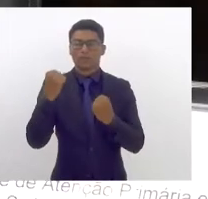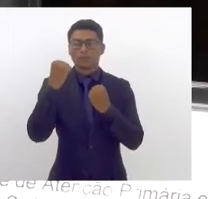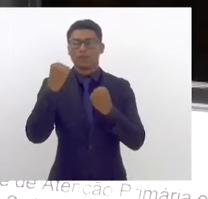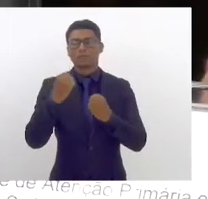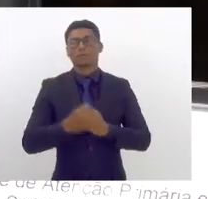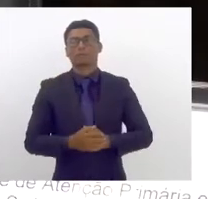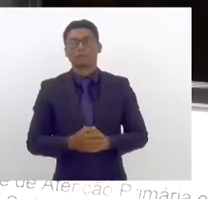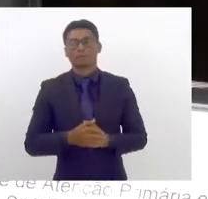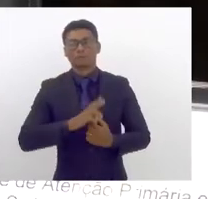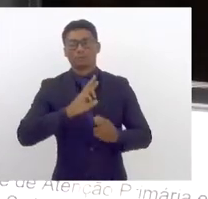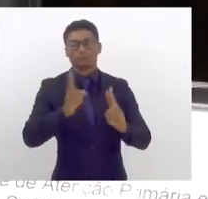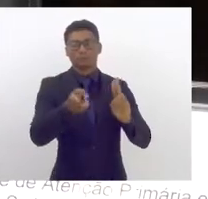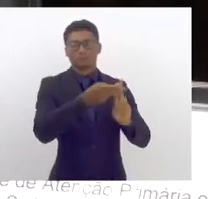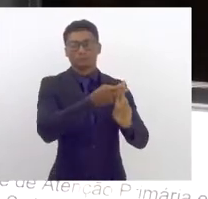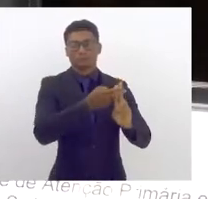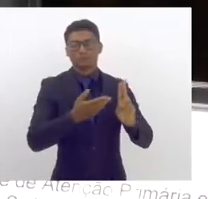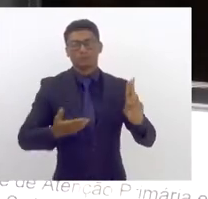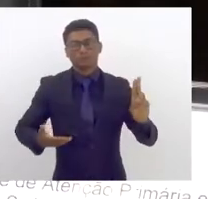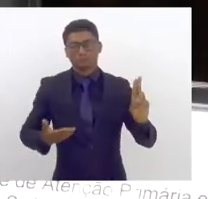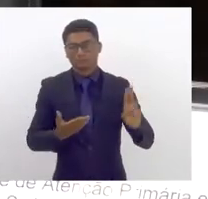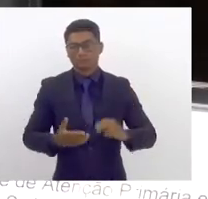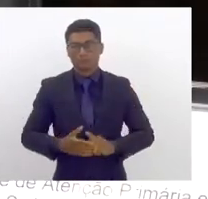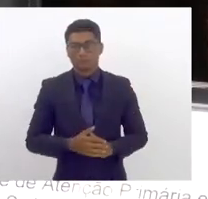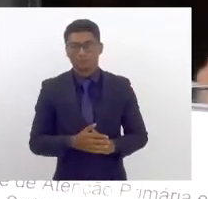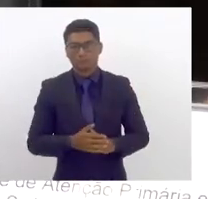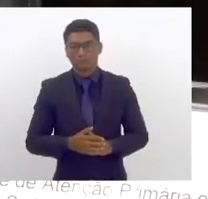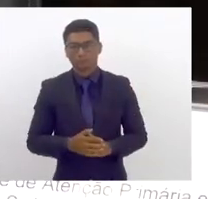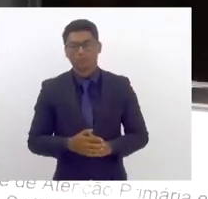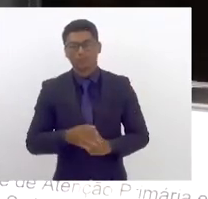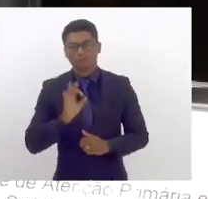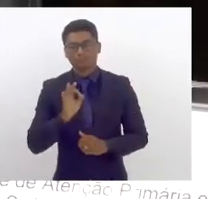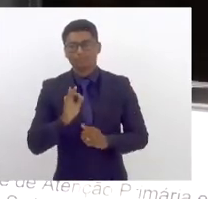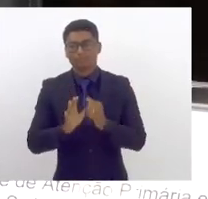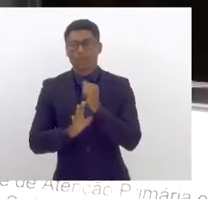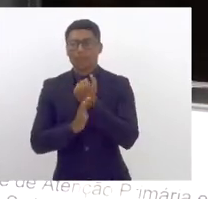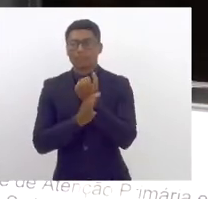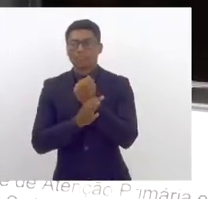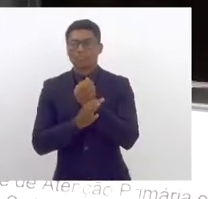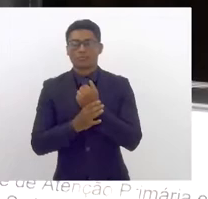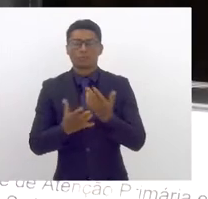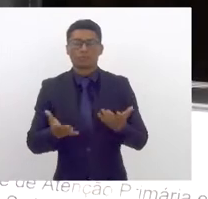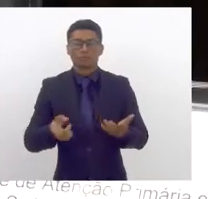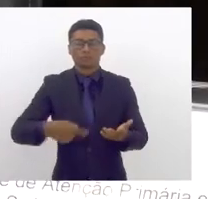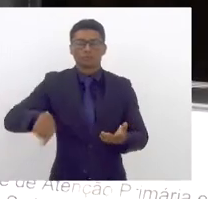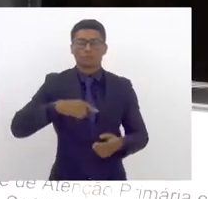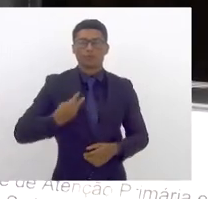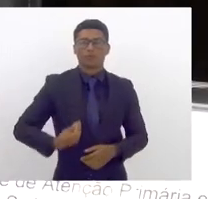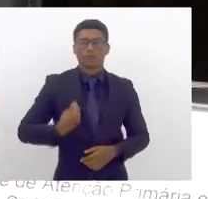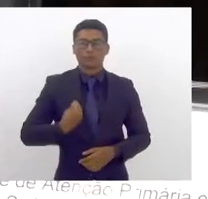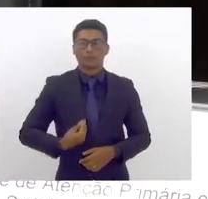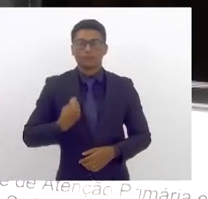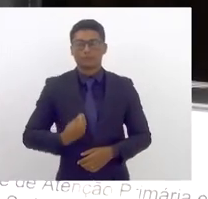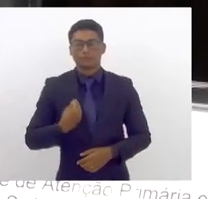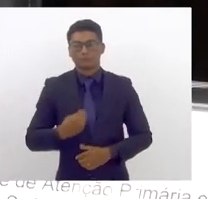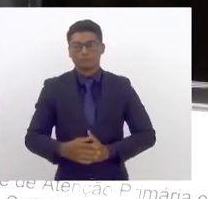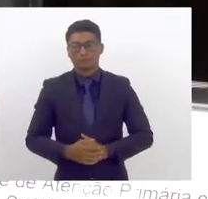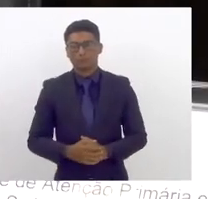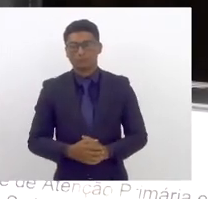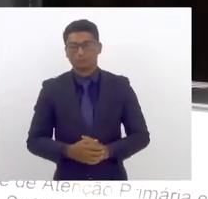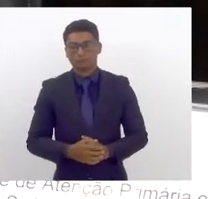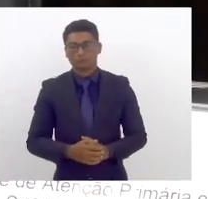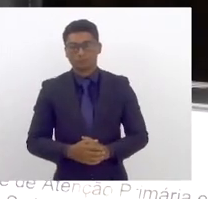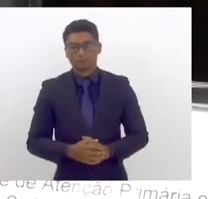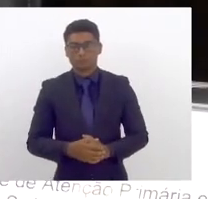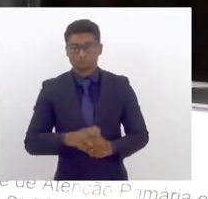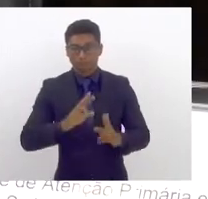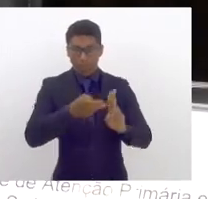desse SUS nosso que é aquilo que garantiu com que nós é estejamos vivas e que quanto